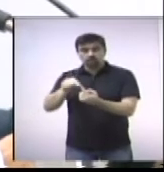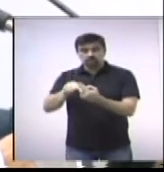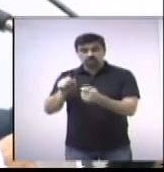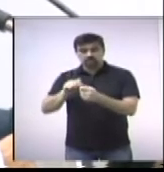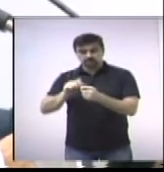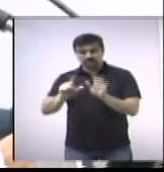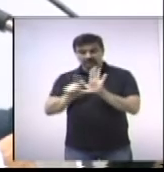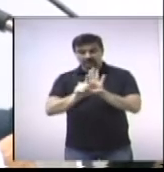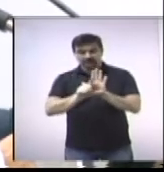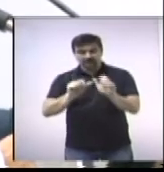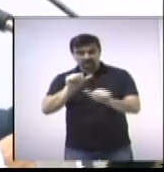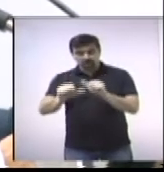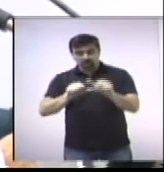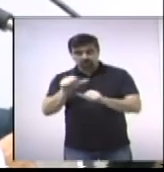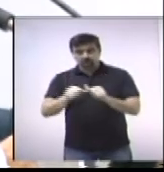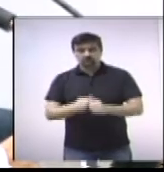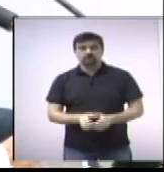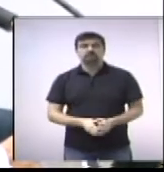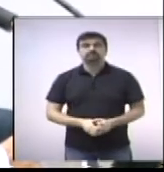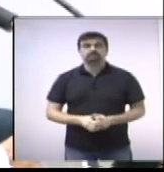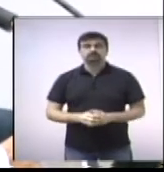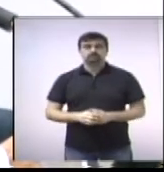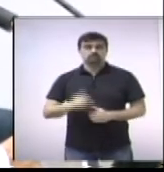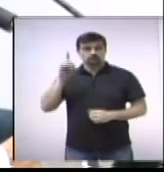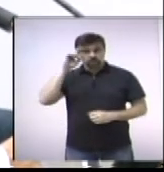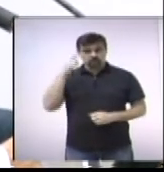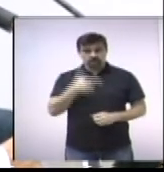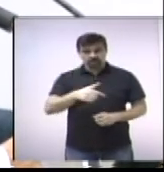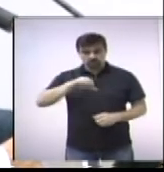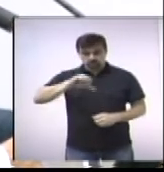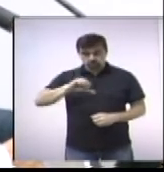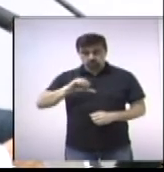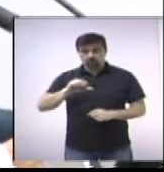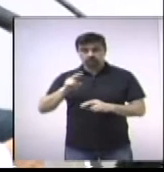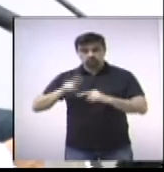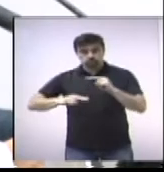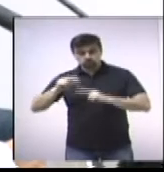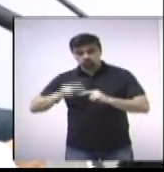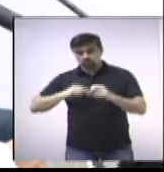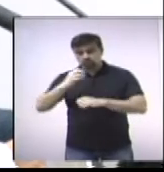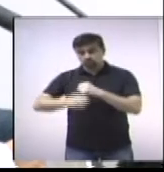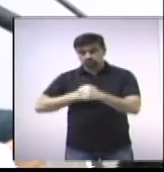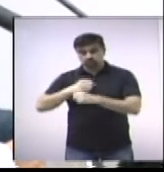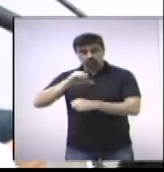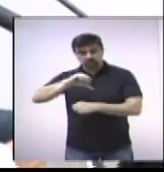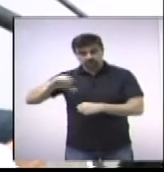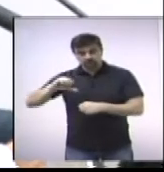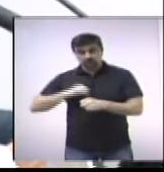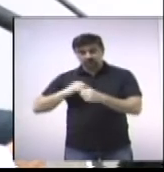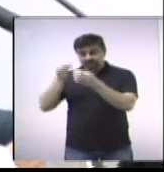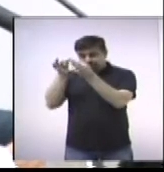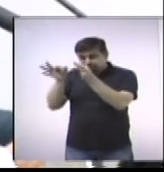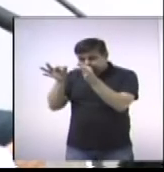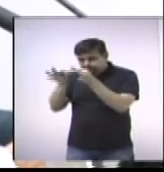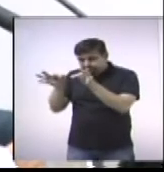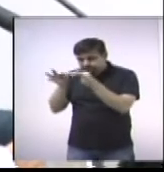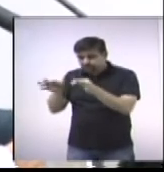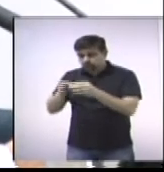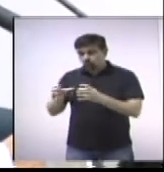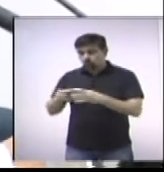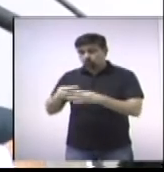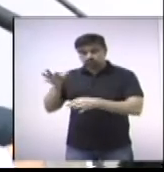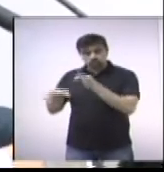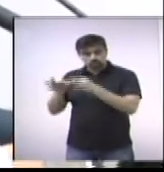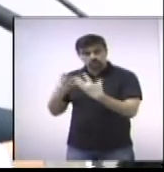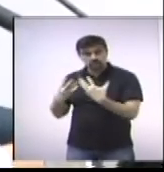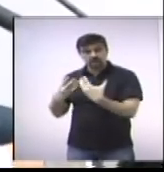da lei número 2271, de 29 de julho de 1999, e da outras providências. Parecer número 24 da Comissão de Justiça